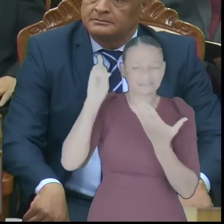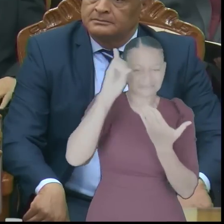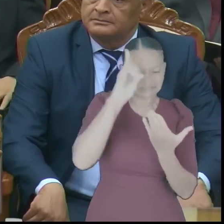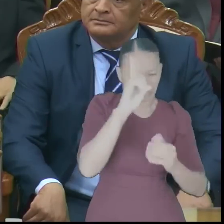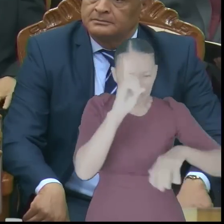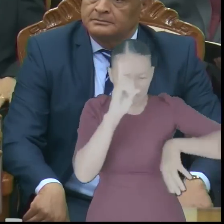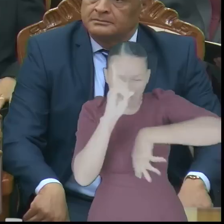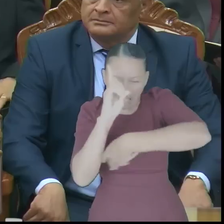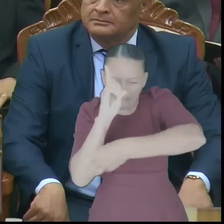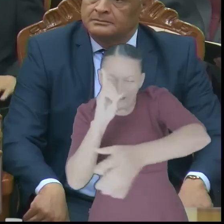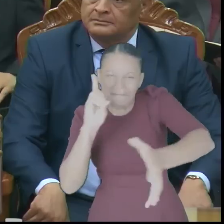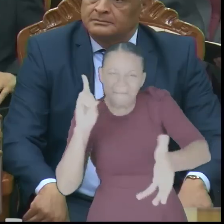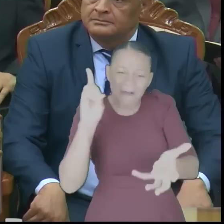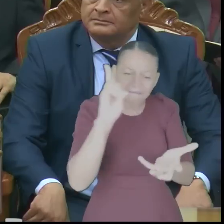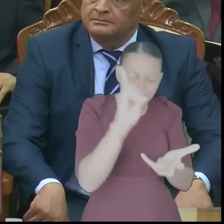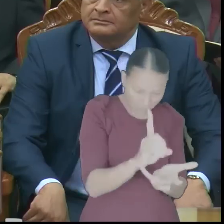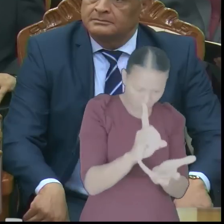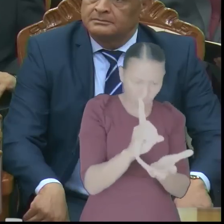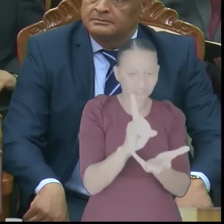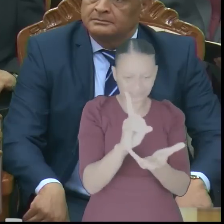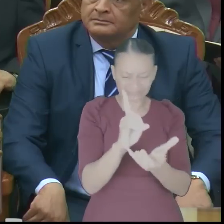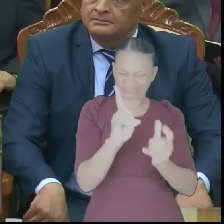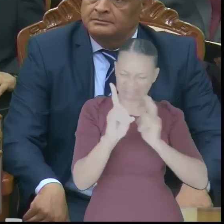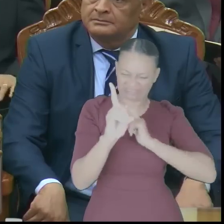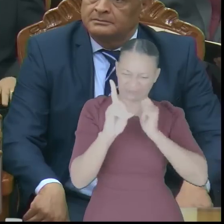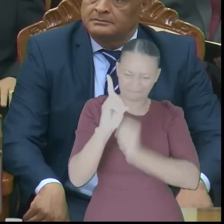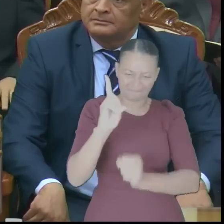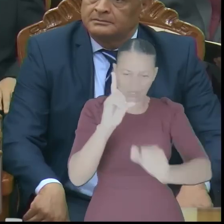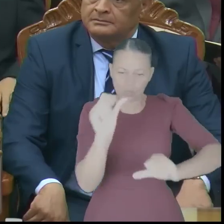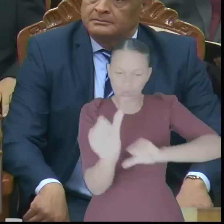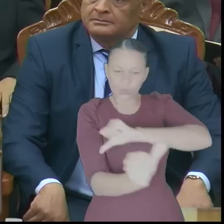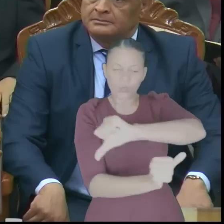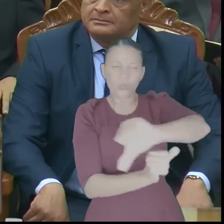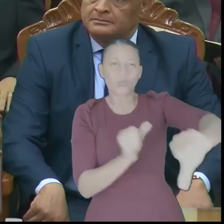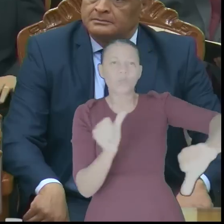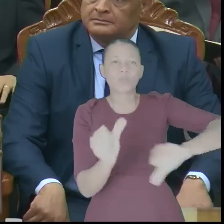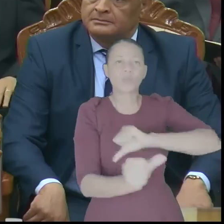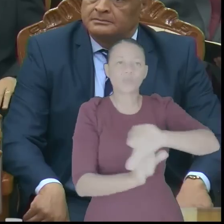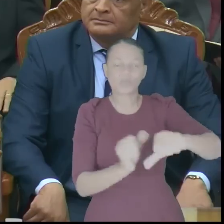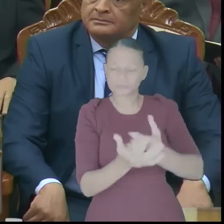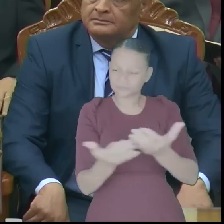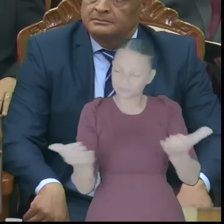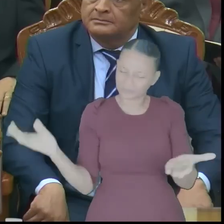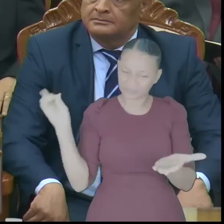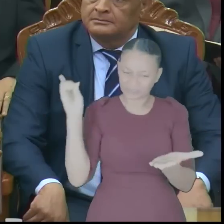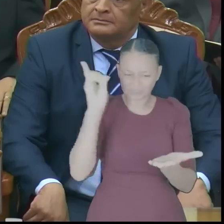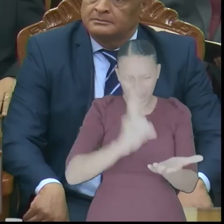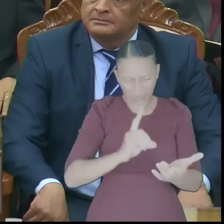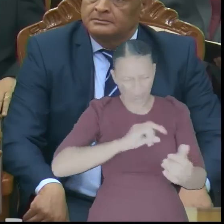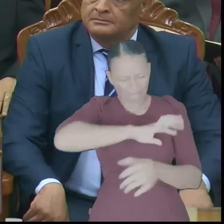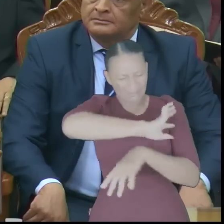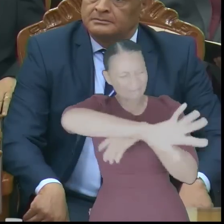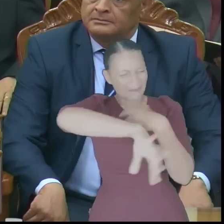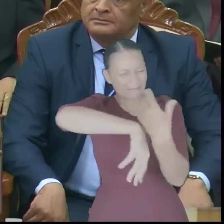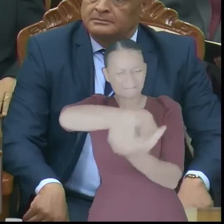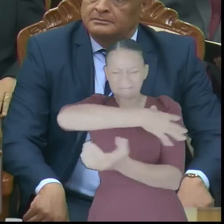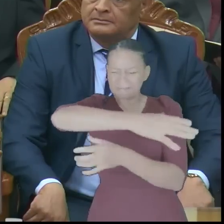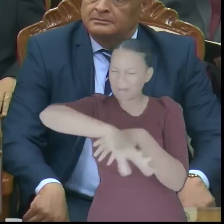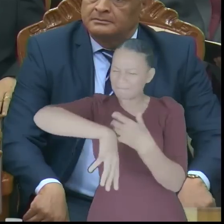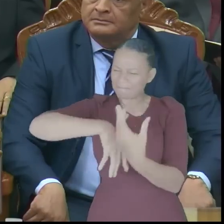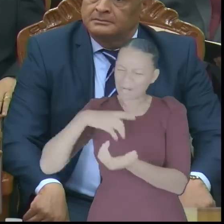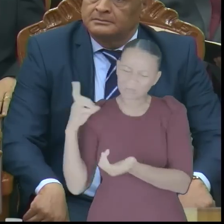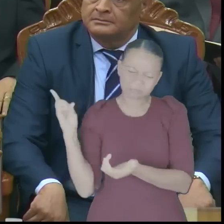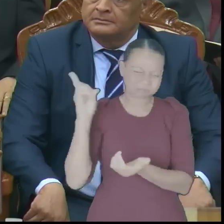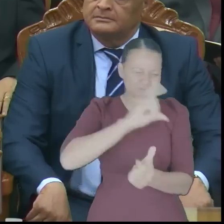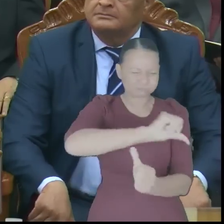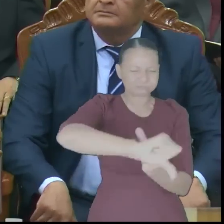pelo caos, tem poder de transformar o caos. Deus transformou o caos num verdadeiro paraíso.